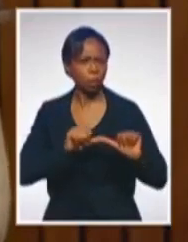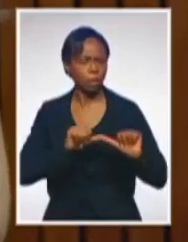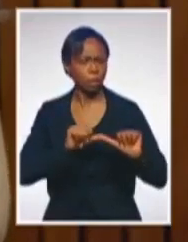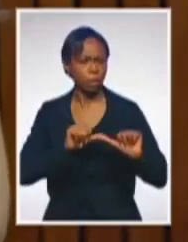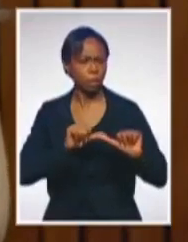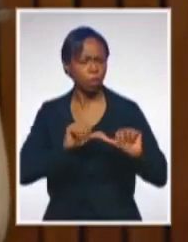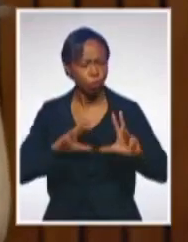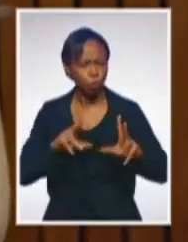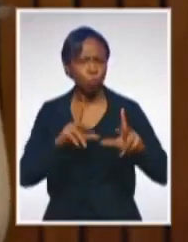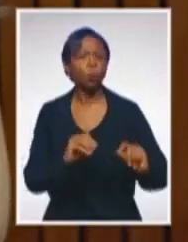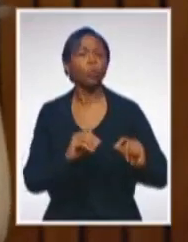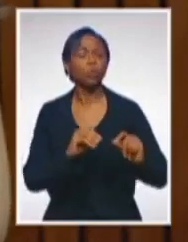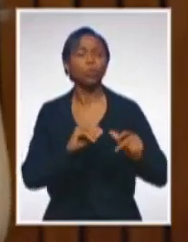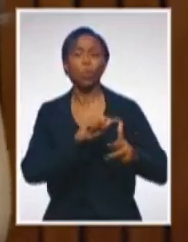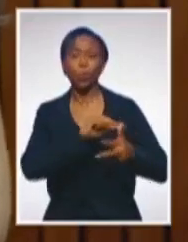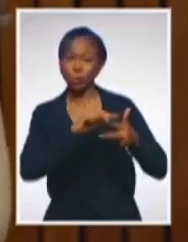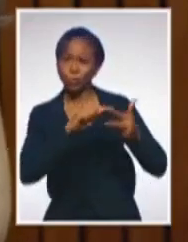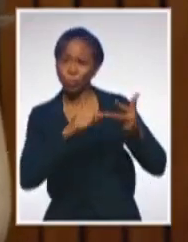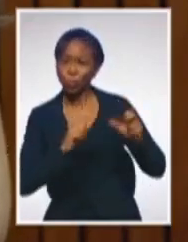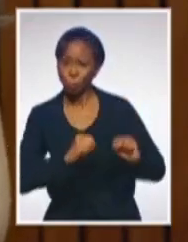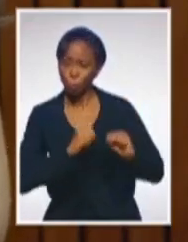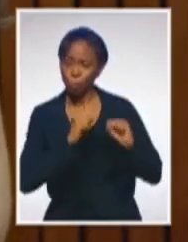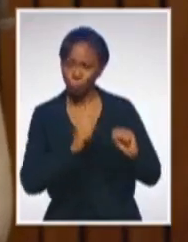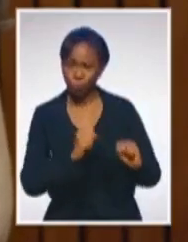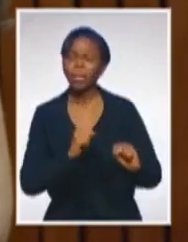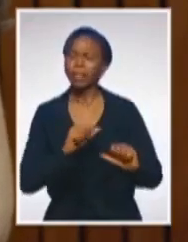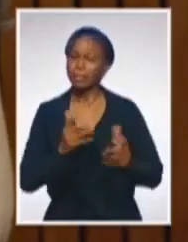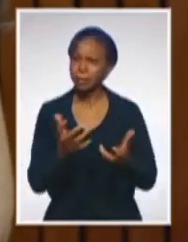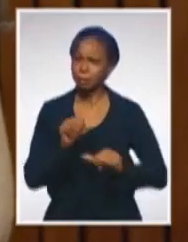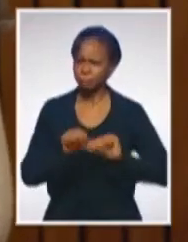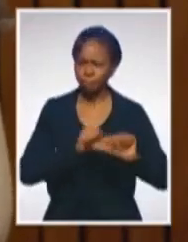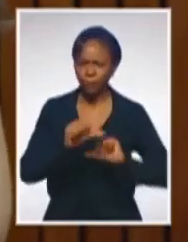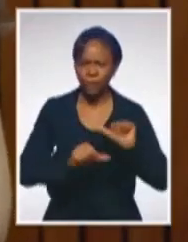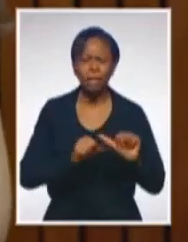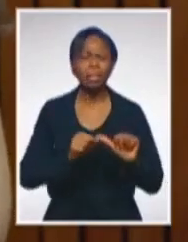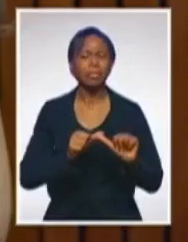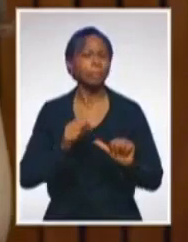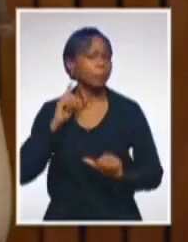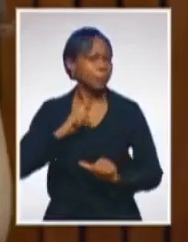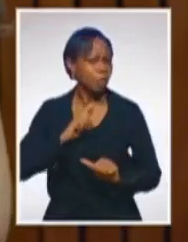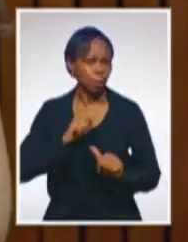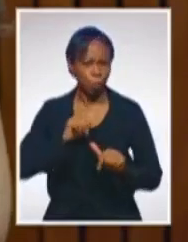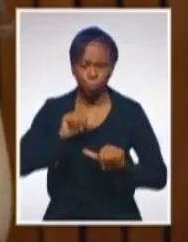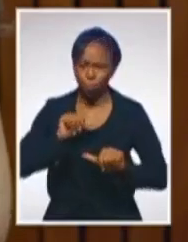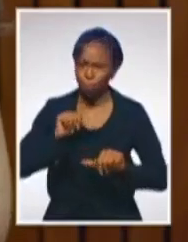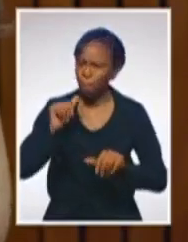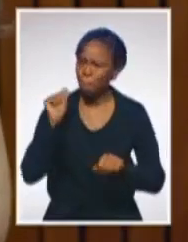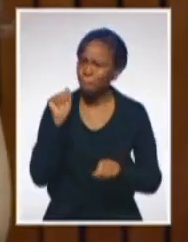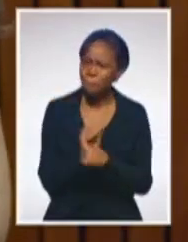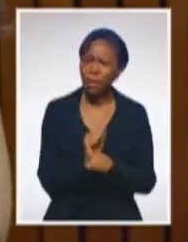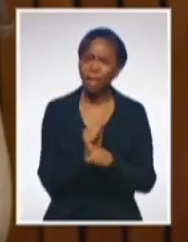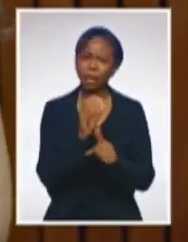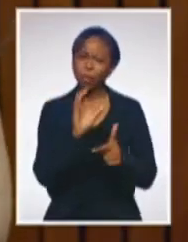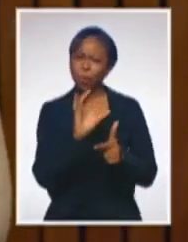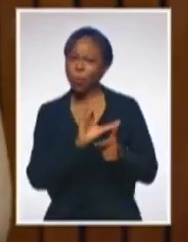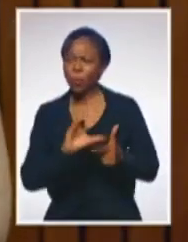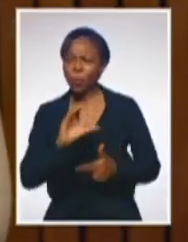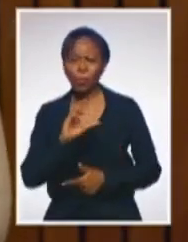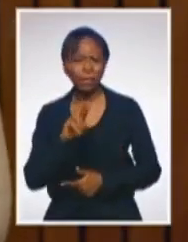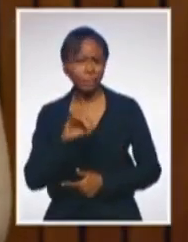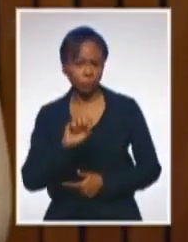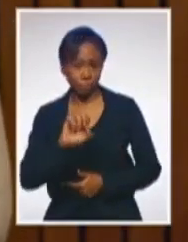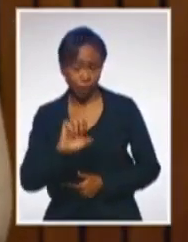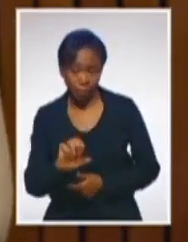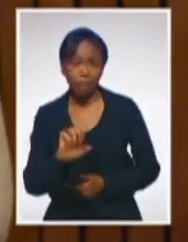fazer as transformações que Minas Gerais precisa para sair dessa crise, para conseguir pagar o funcionalismo público em dia, para poder fazer os repasses